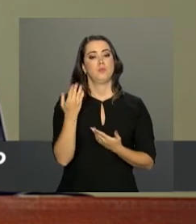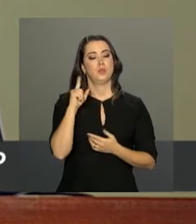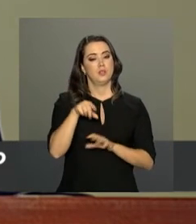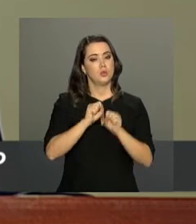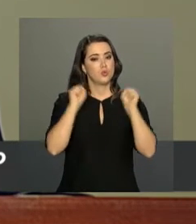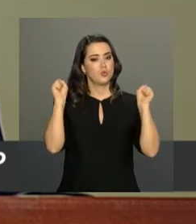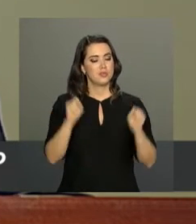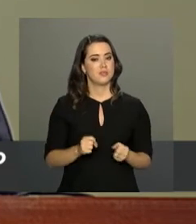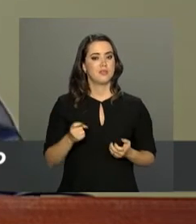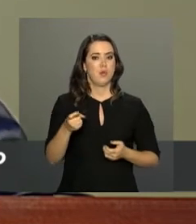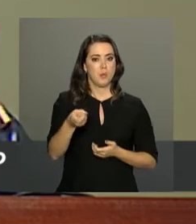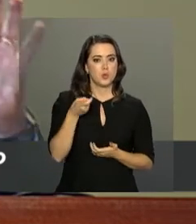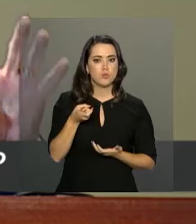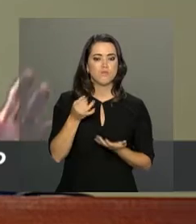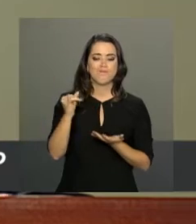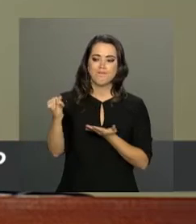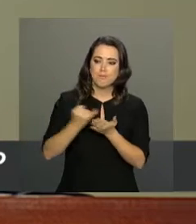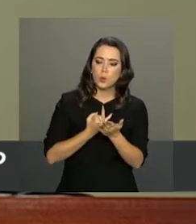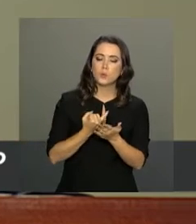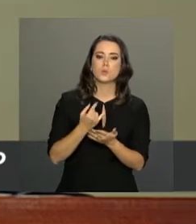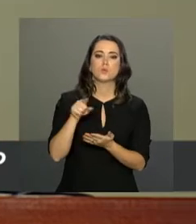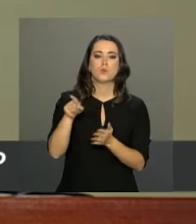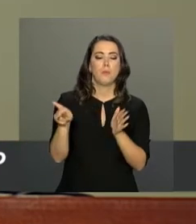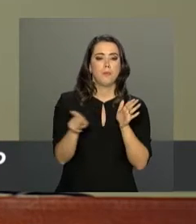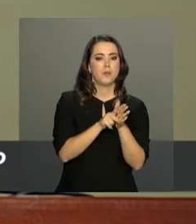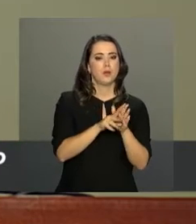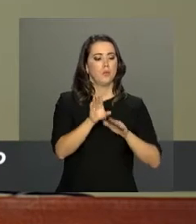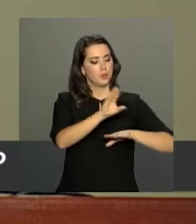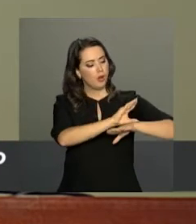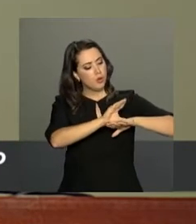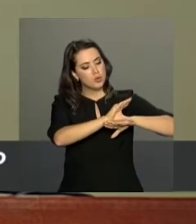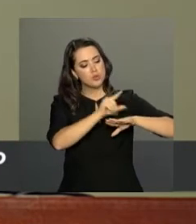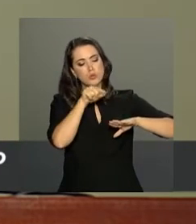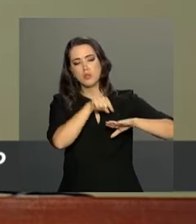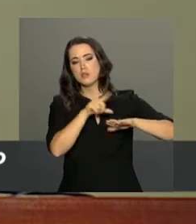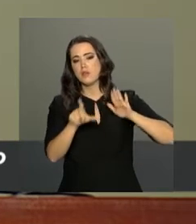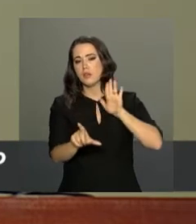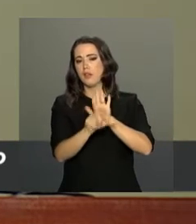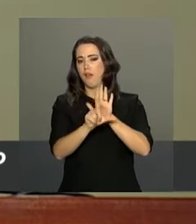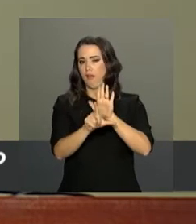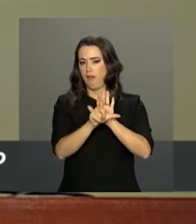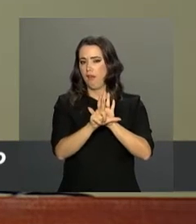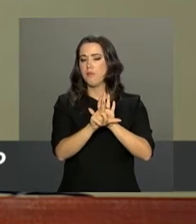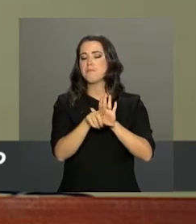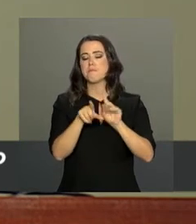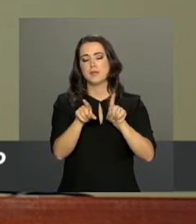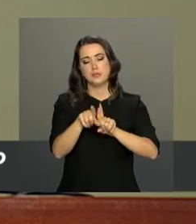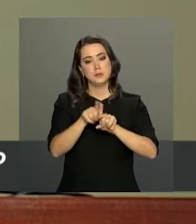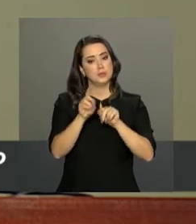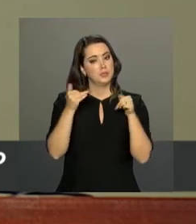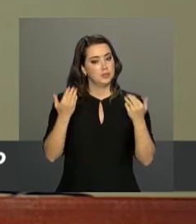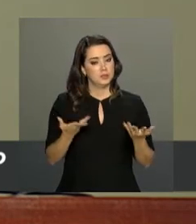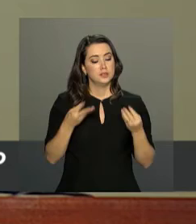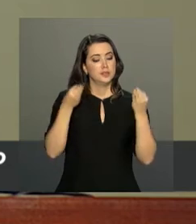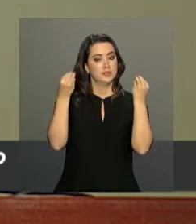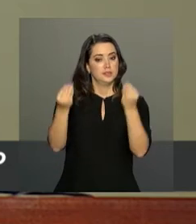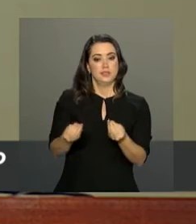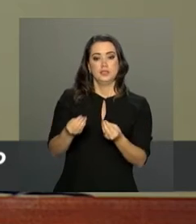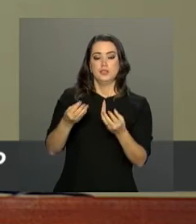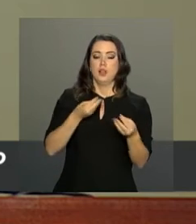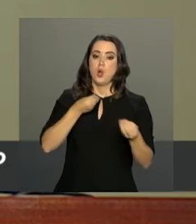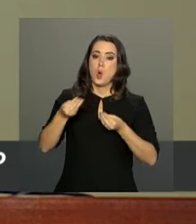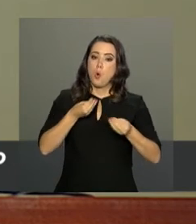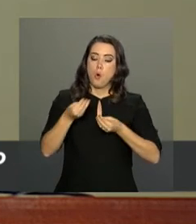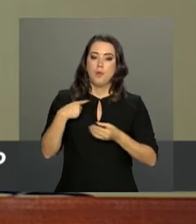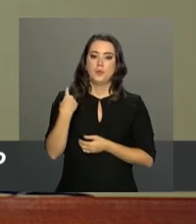tributário aquele previsto no texto constitucional e na legislação infraconstitucional que garante os meios